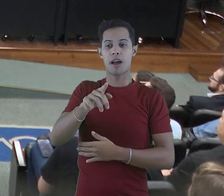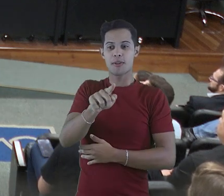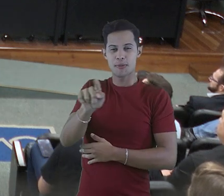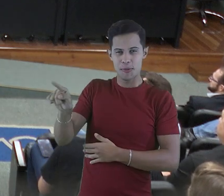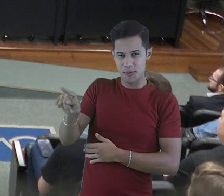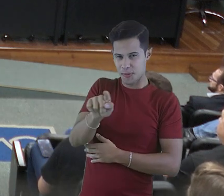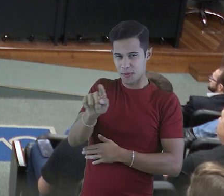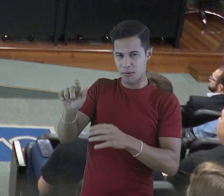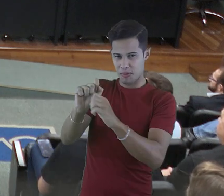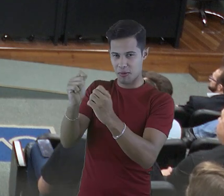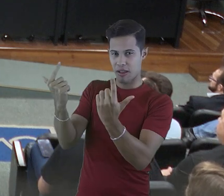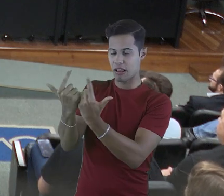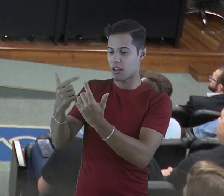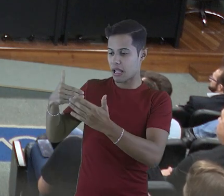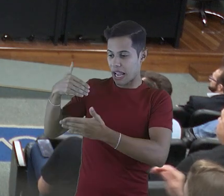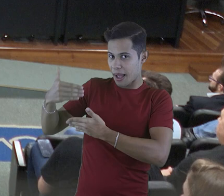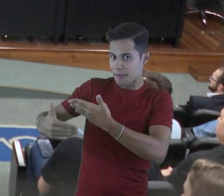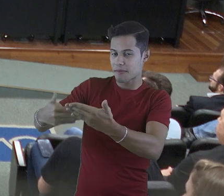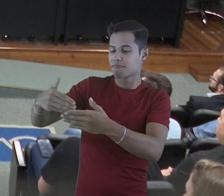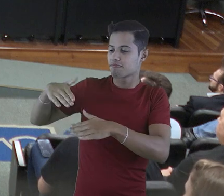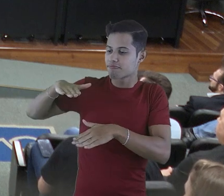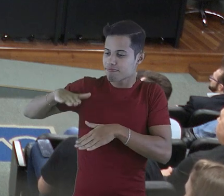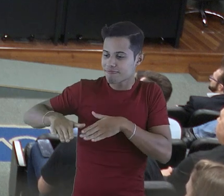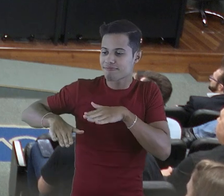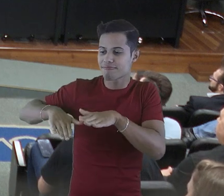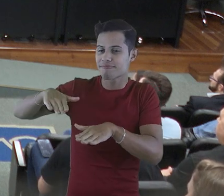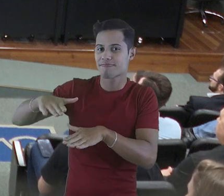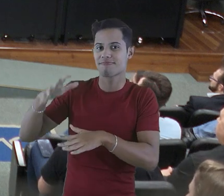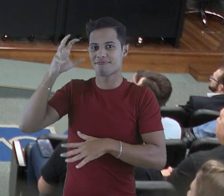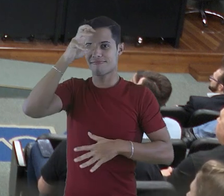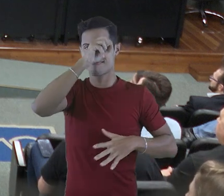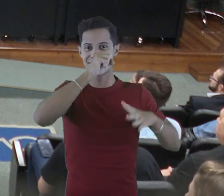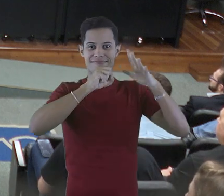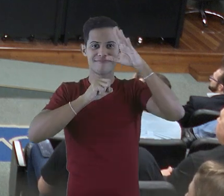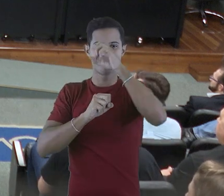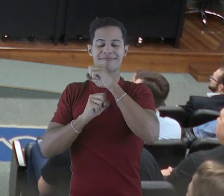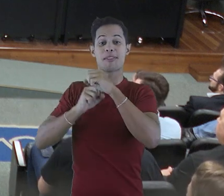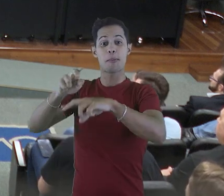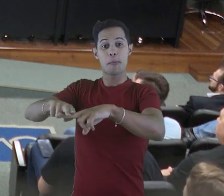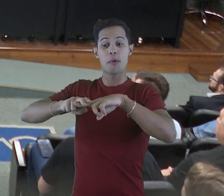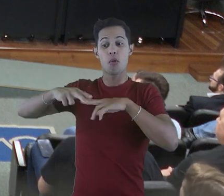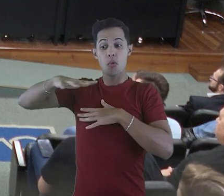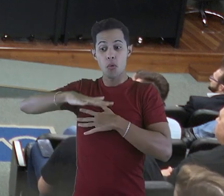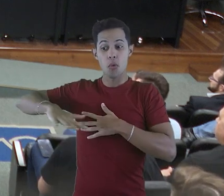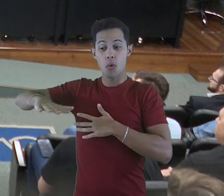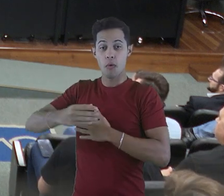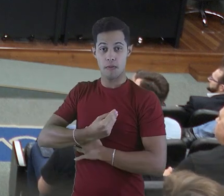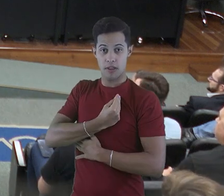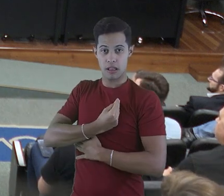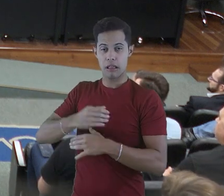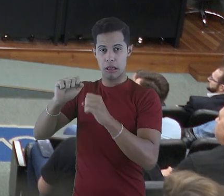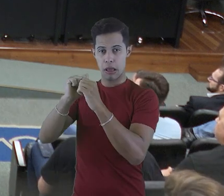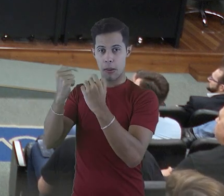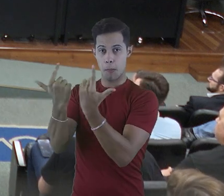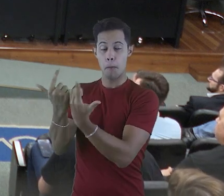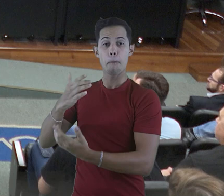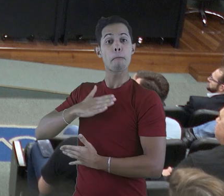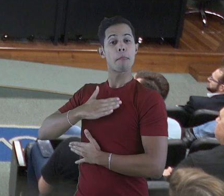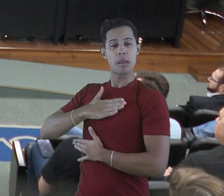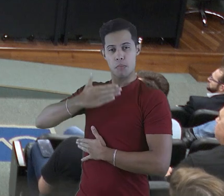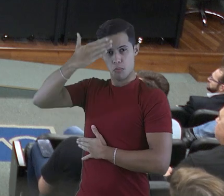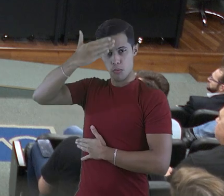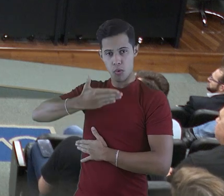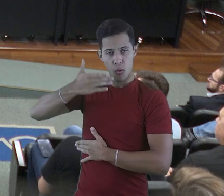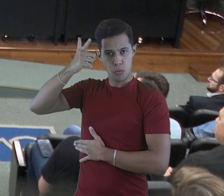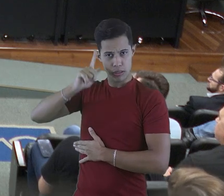vista prático bom então vocês aqui na assembleia tem como me provar que vocês sabem como o modo pelo